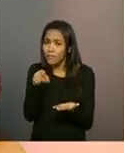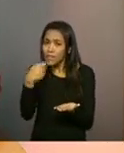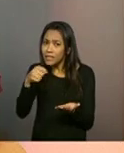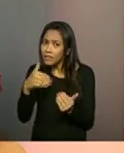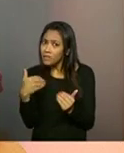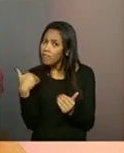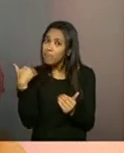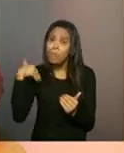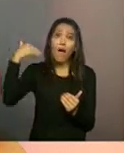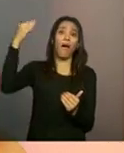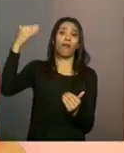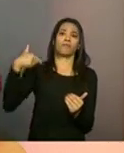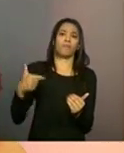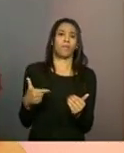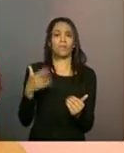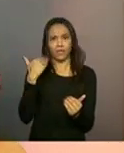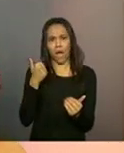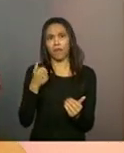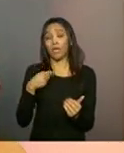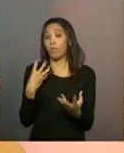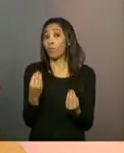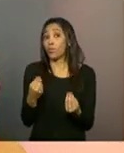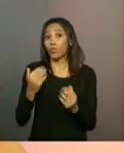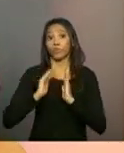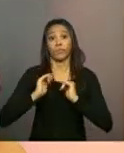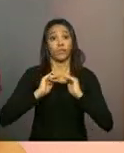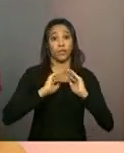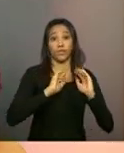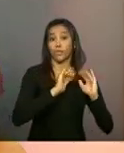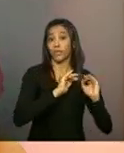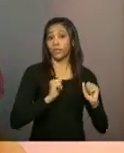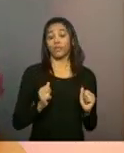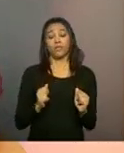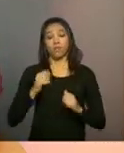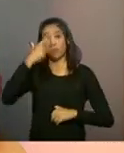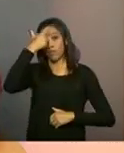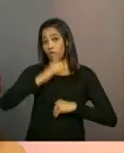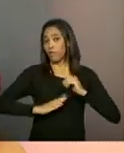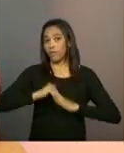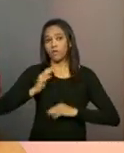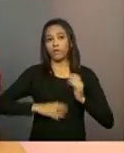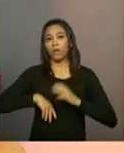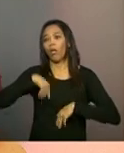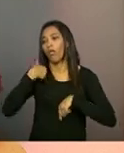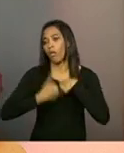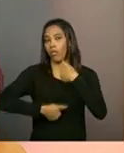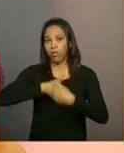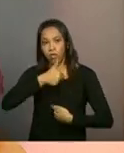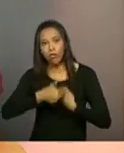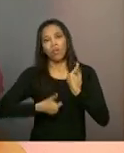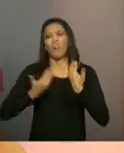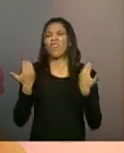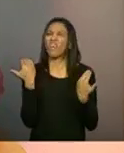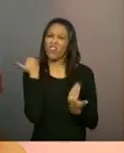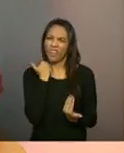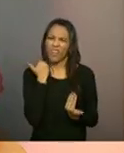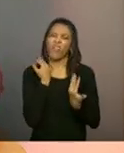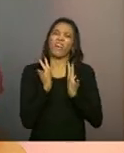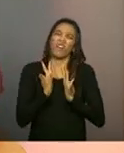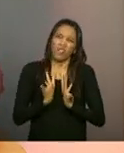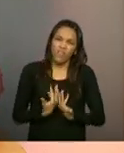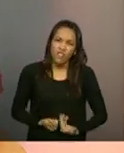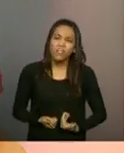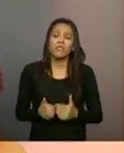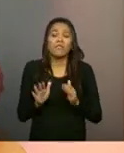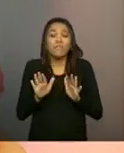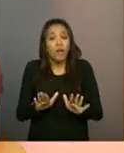chega pro CRAS é enorme, que os profissionais têm uma carga de trabalho que é muitas vezes muito exaustiva, mas que é importante começar a